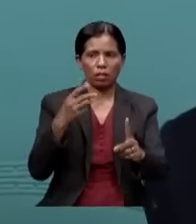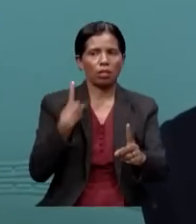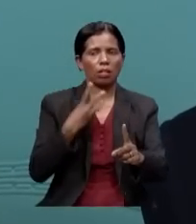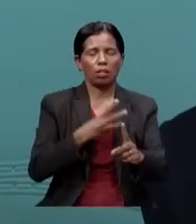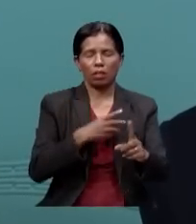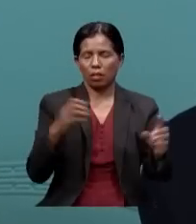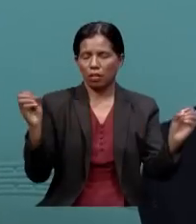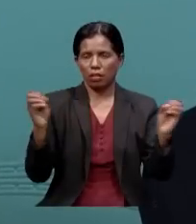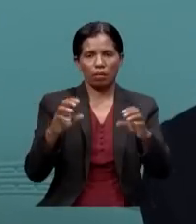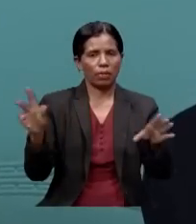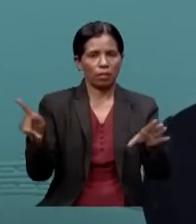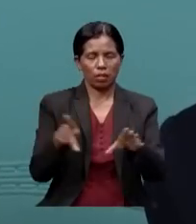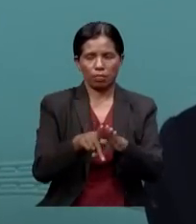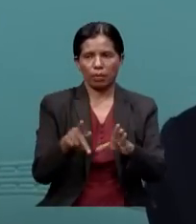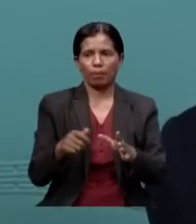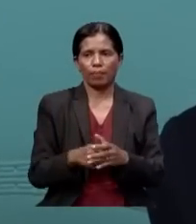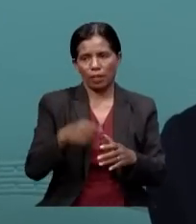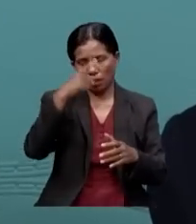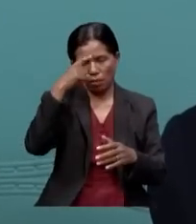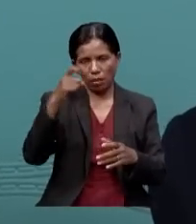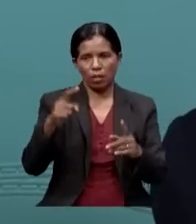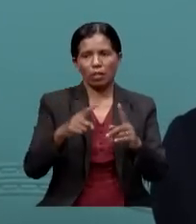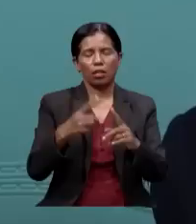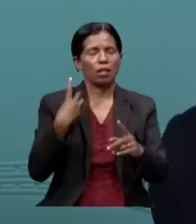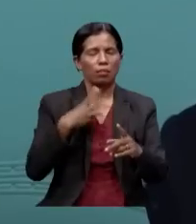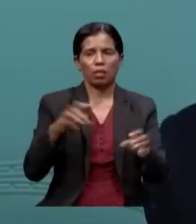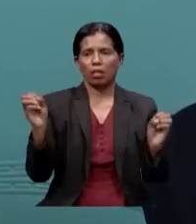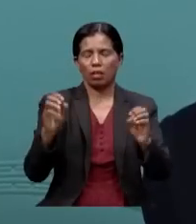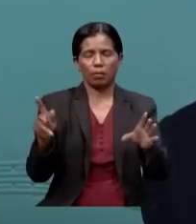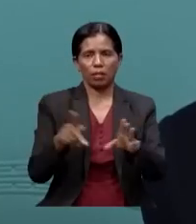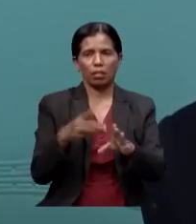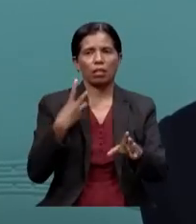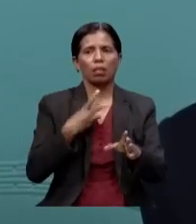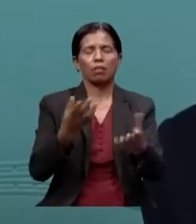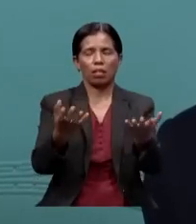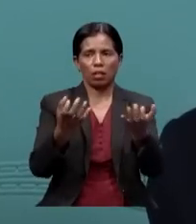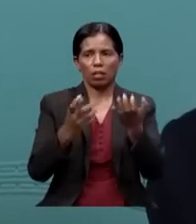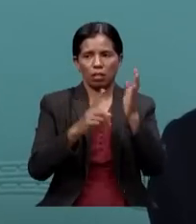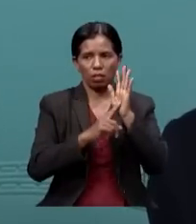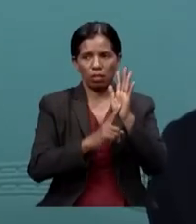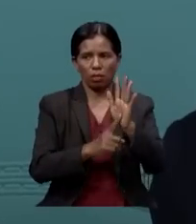la partecipa. La manema che ho imparato a partecipare e a mia cara a tutti.